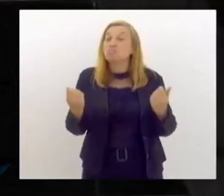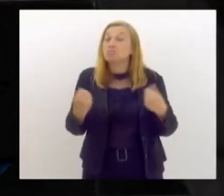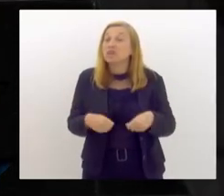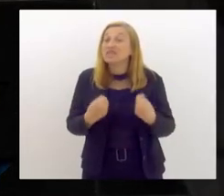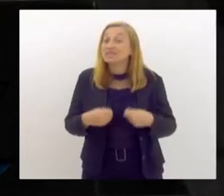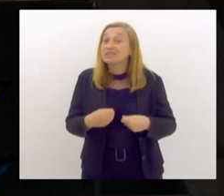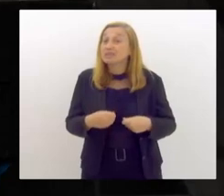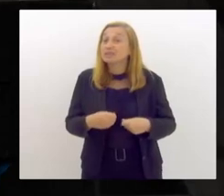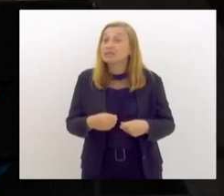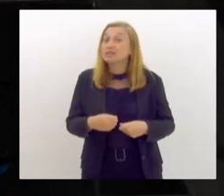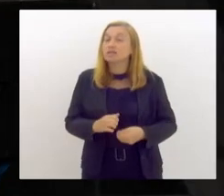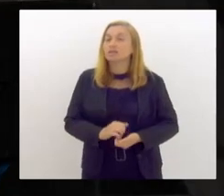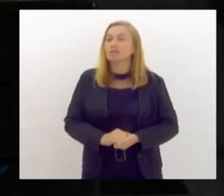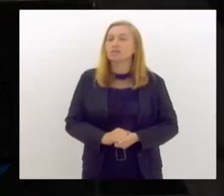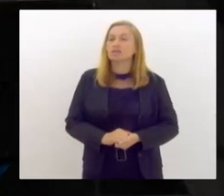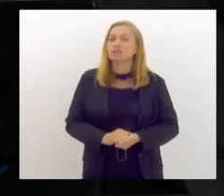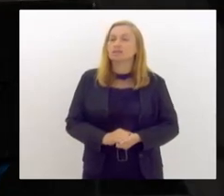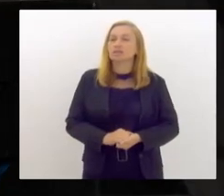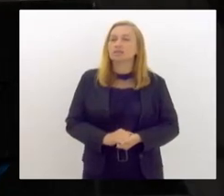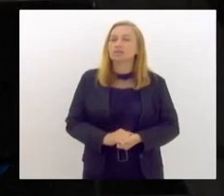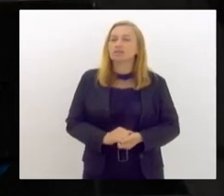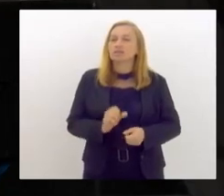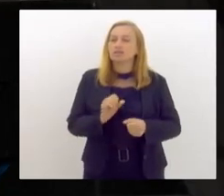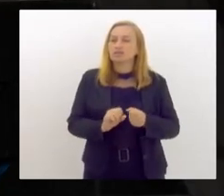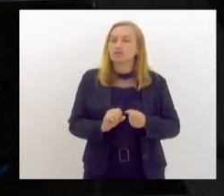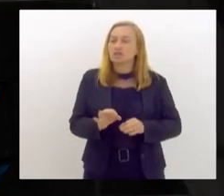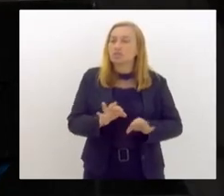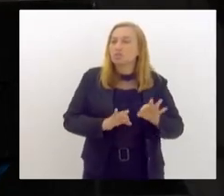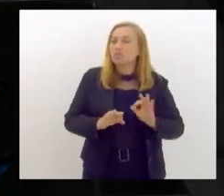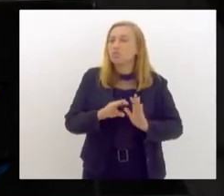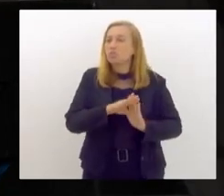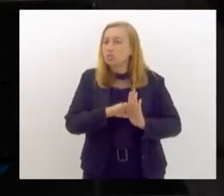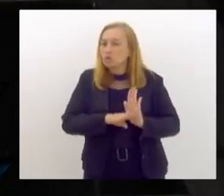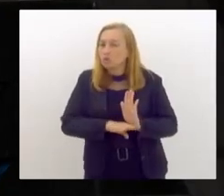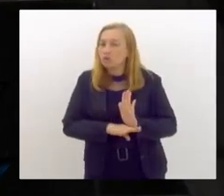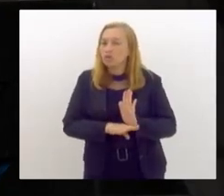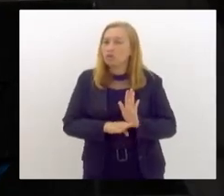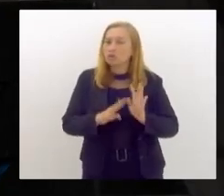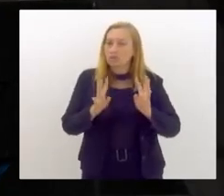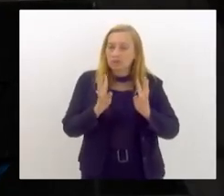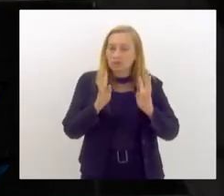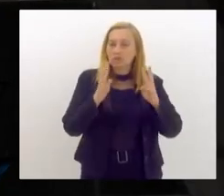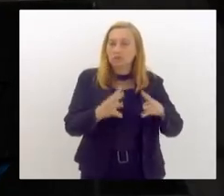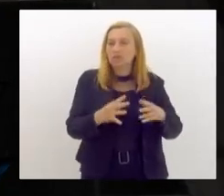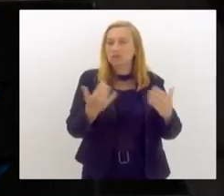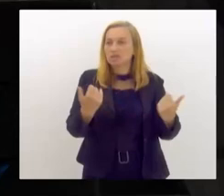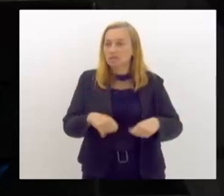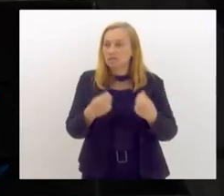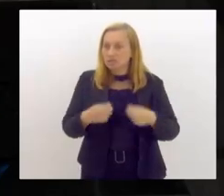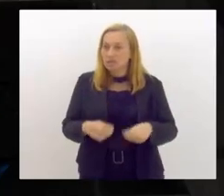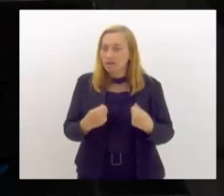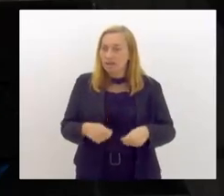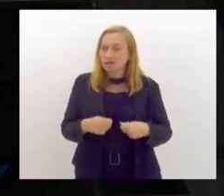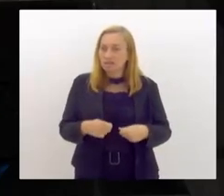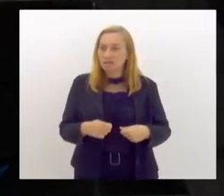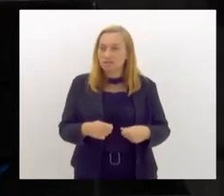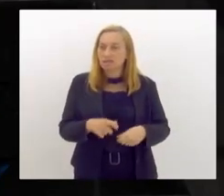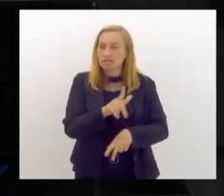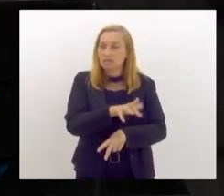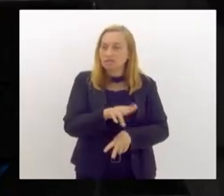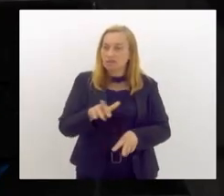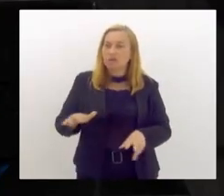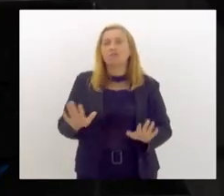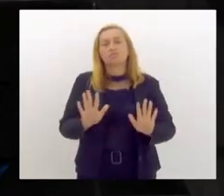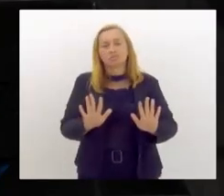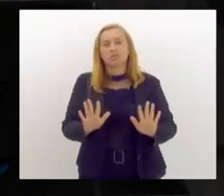precisa ser consolidada em programas que atendam às especificidades dessa diversidade. É